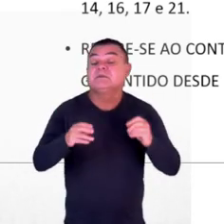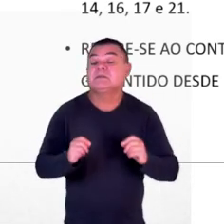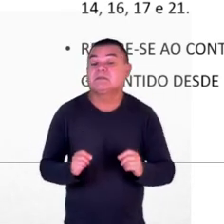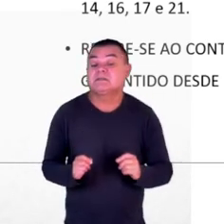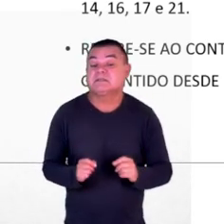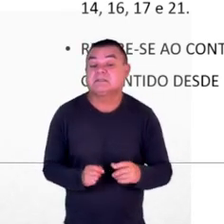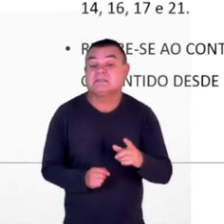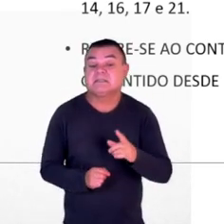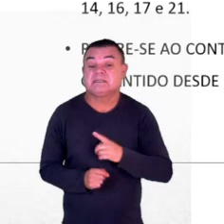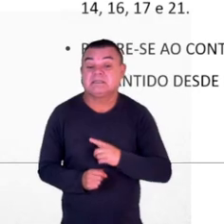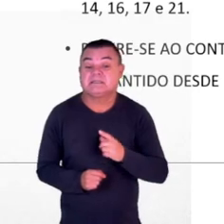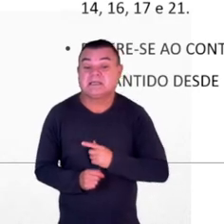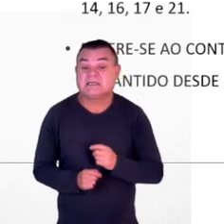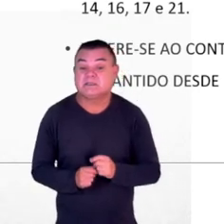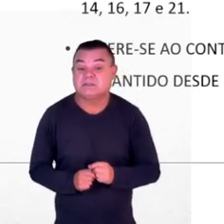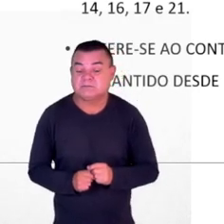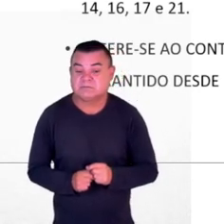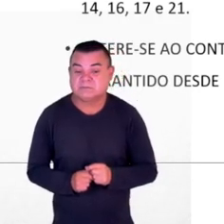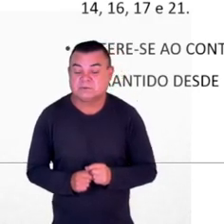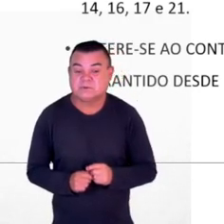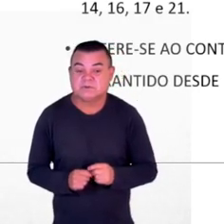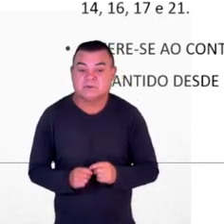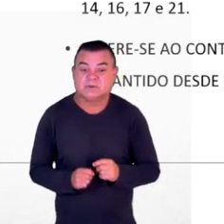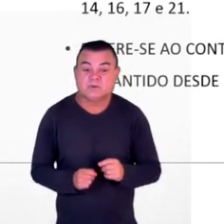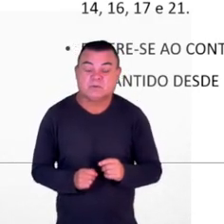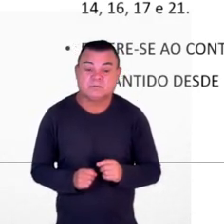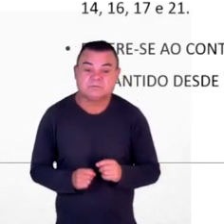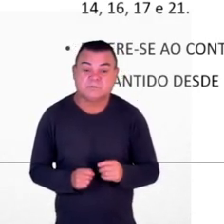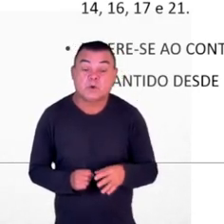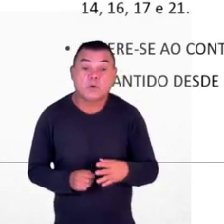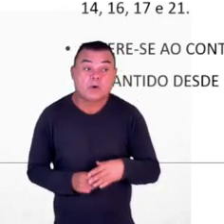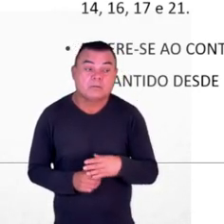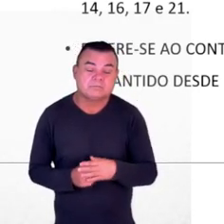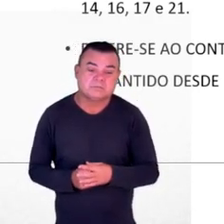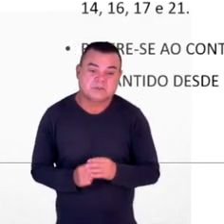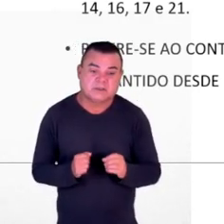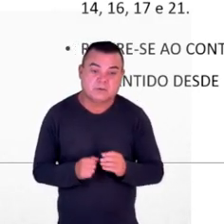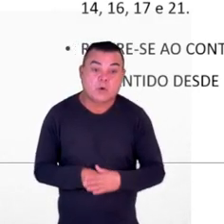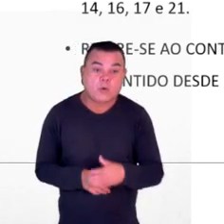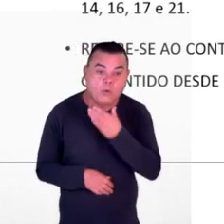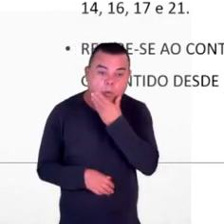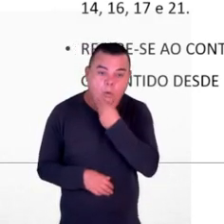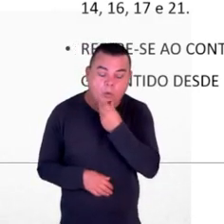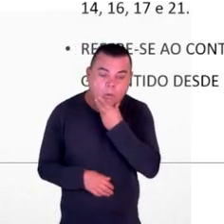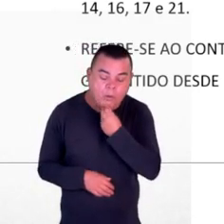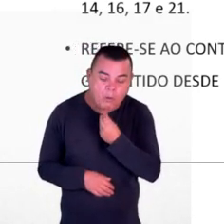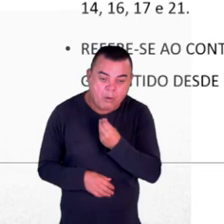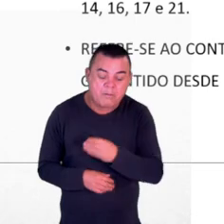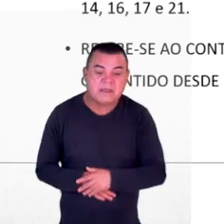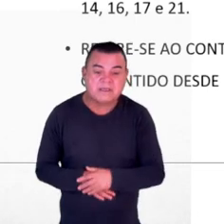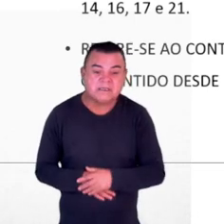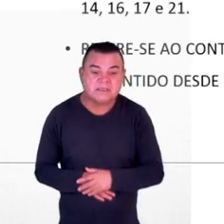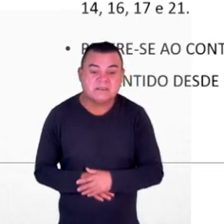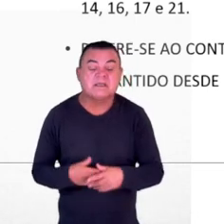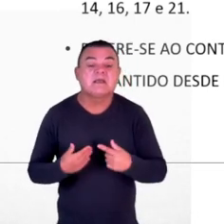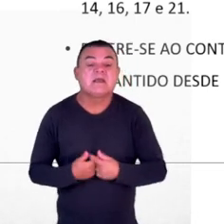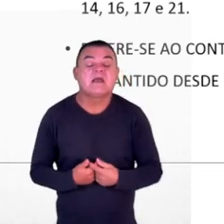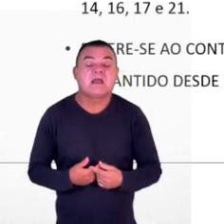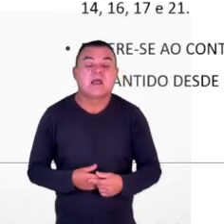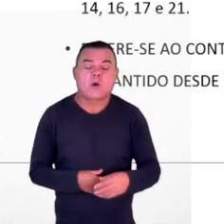há os o homem é o sujeito de todo o direito ao